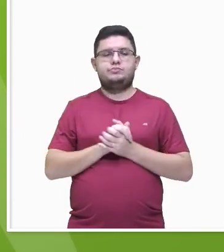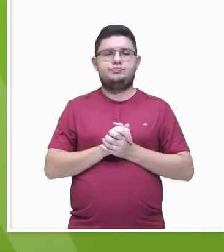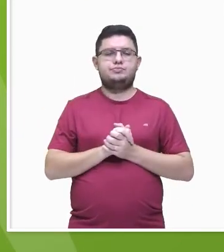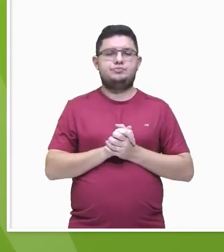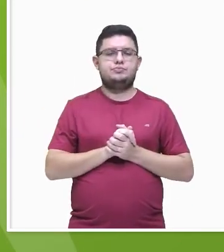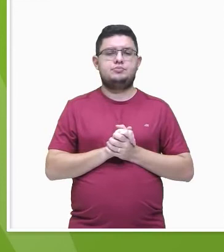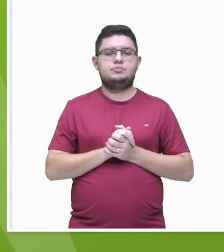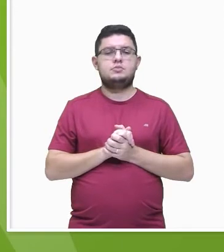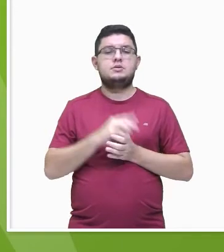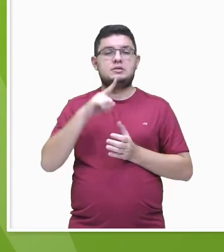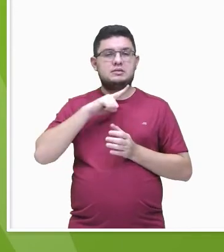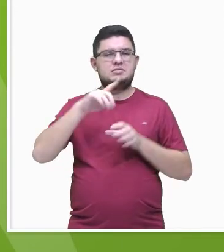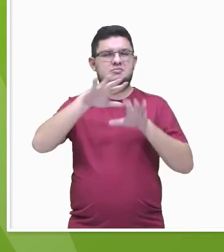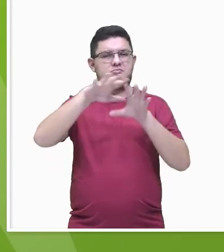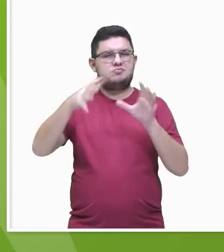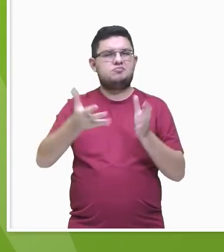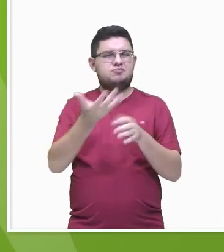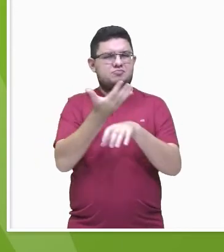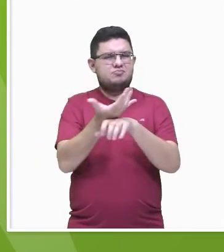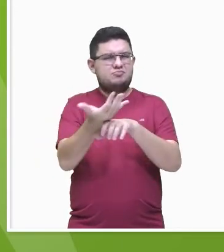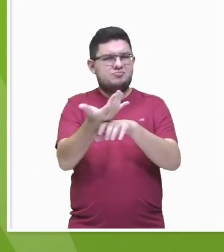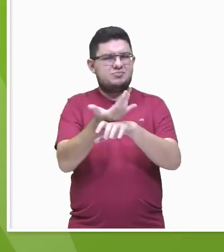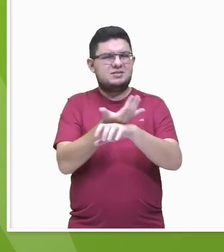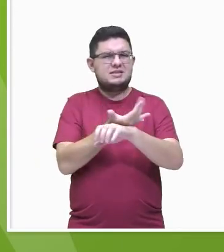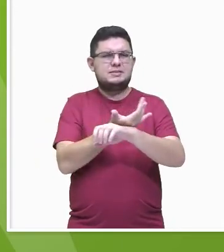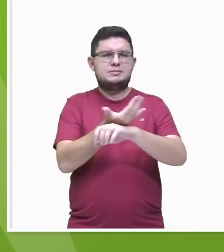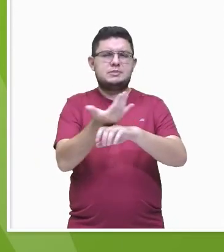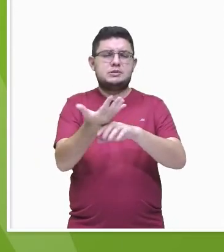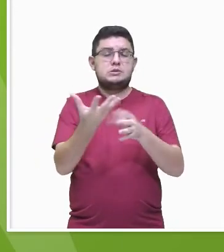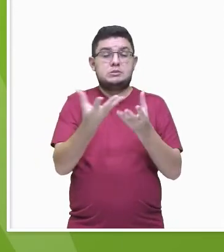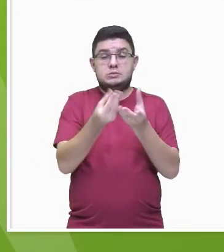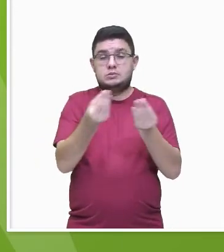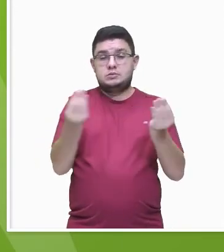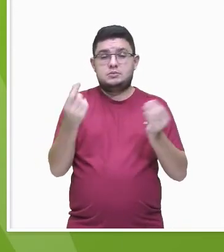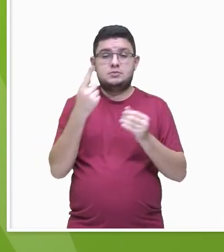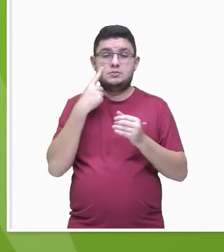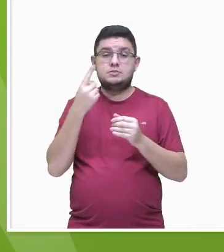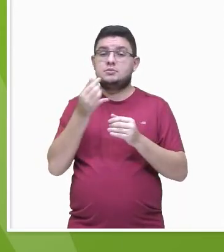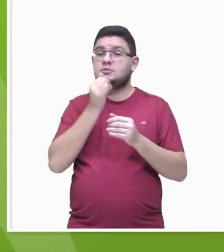todo coberto por espinhos. Como, por exemplo, aqui na nossa imagem,